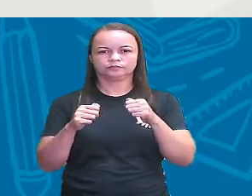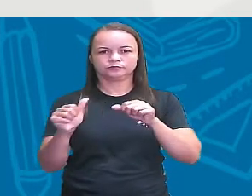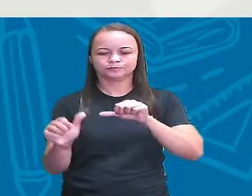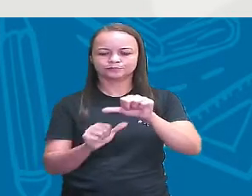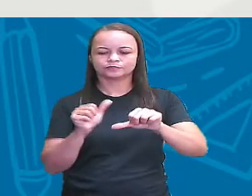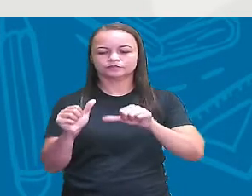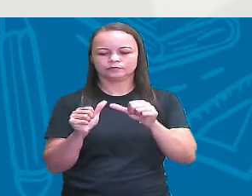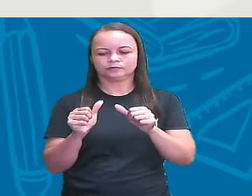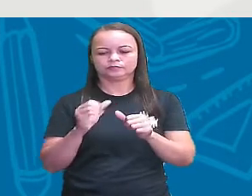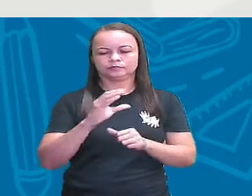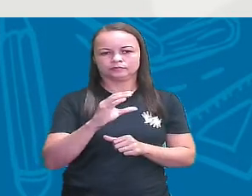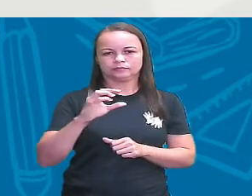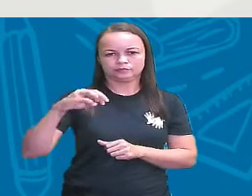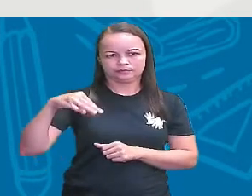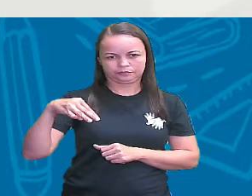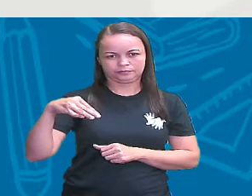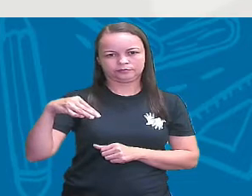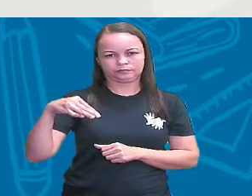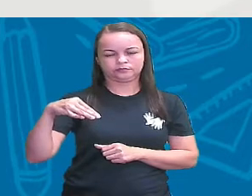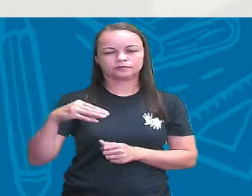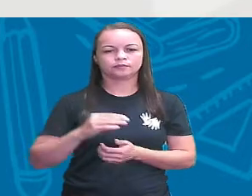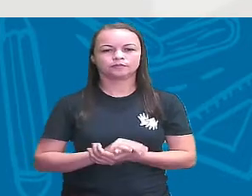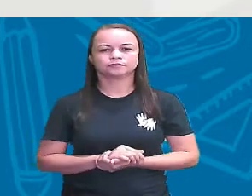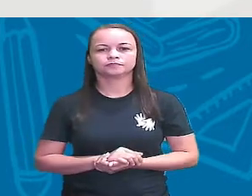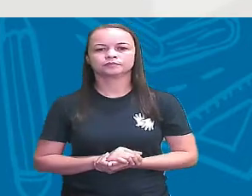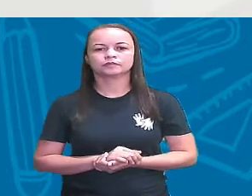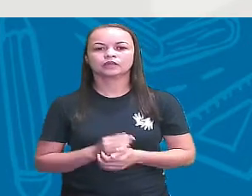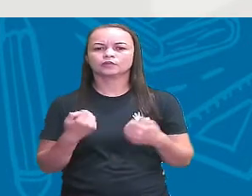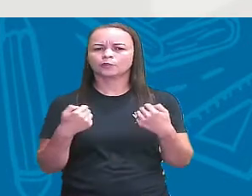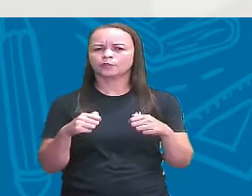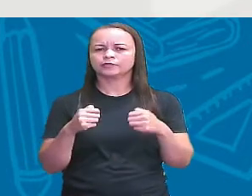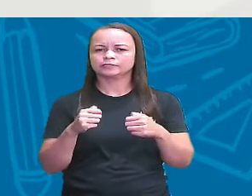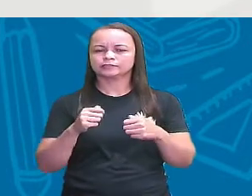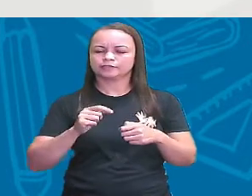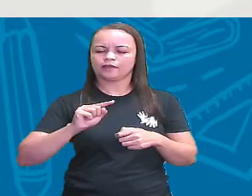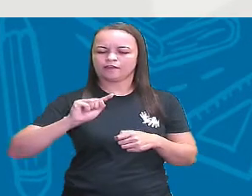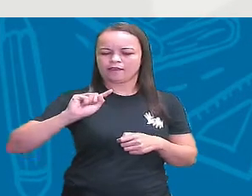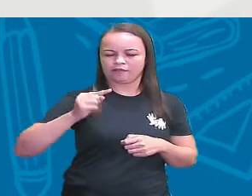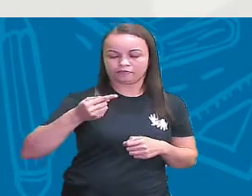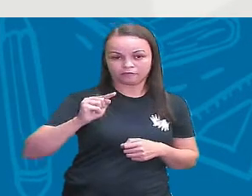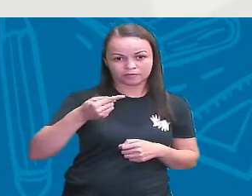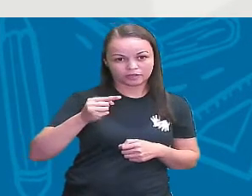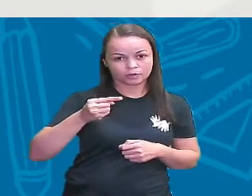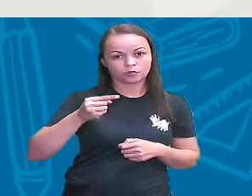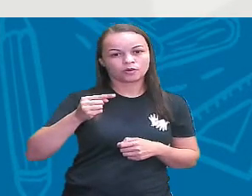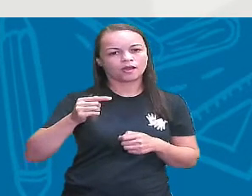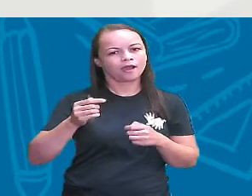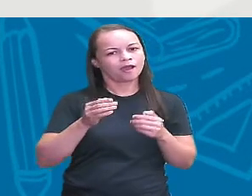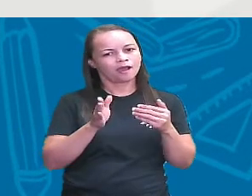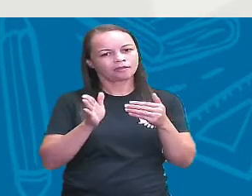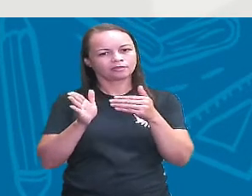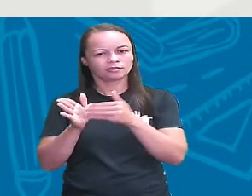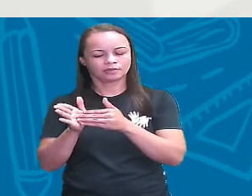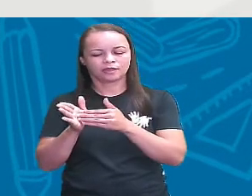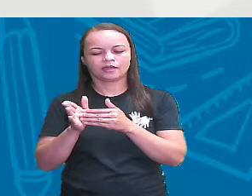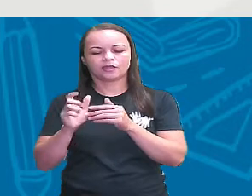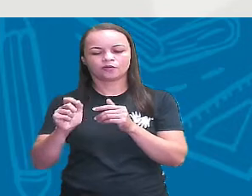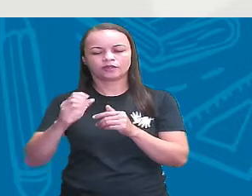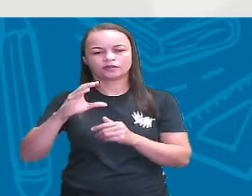em centímetros. Então, eu preciso arrastar a minha vírgula até a casa do